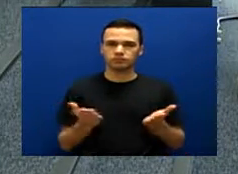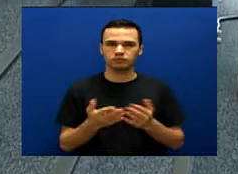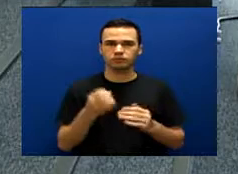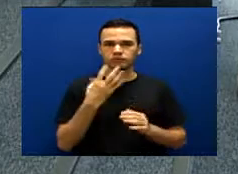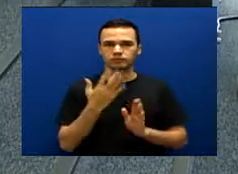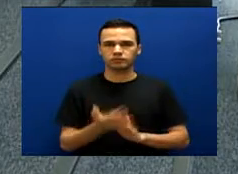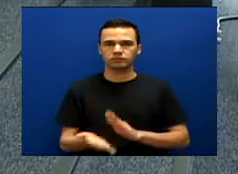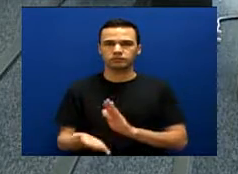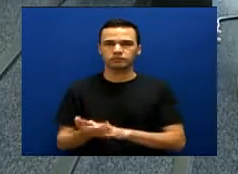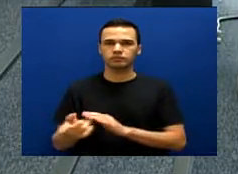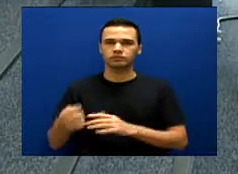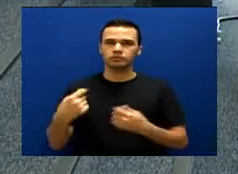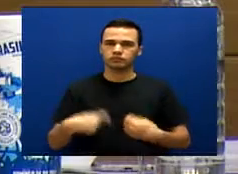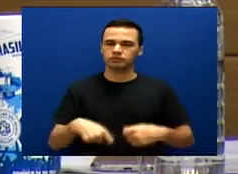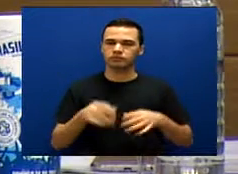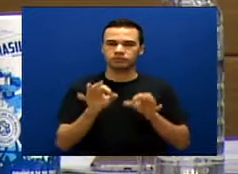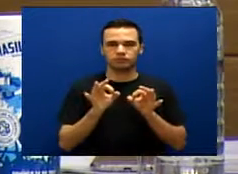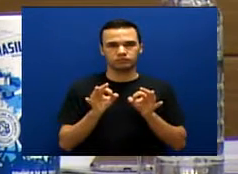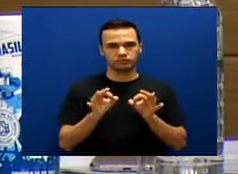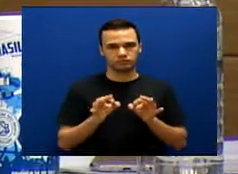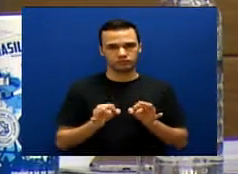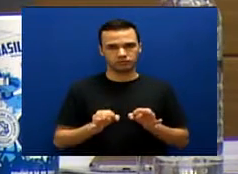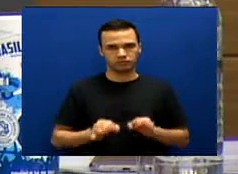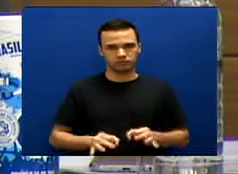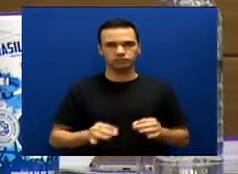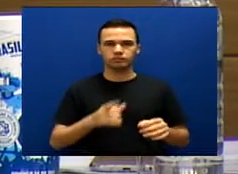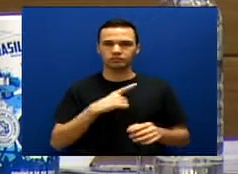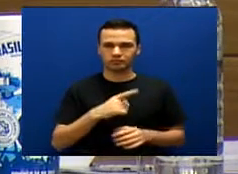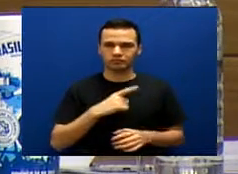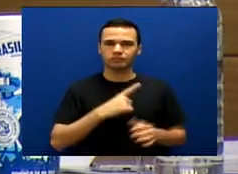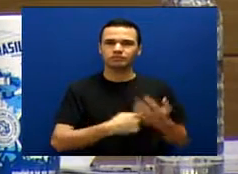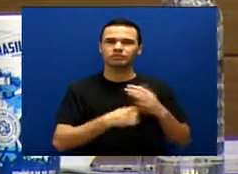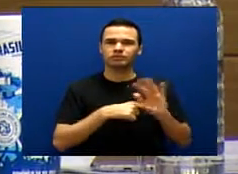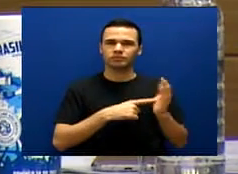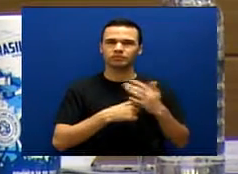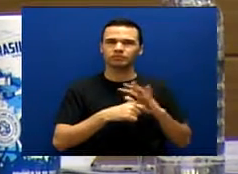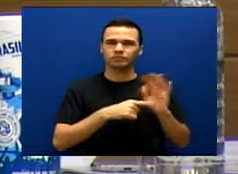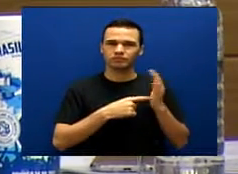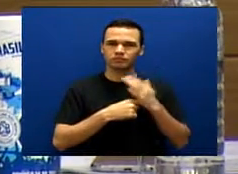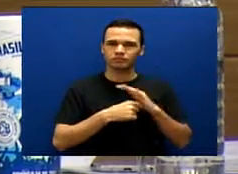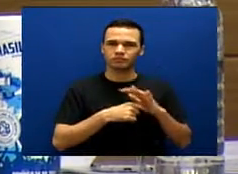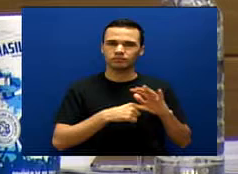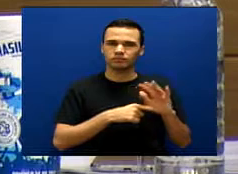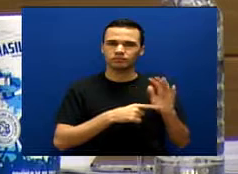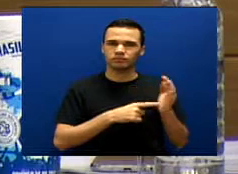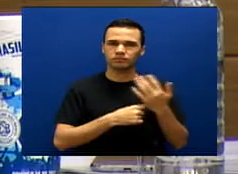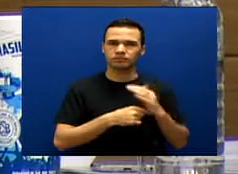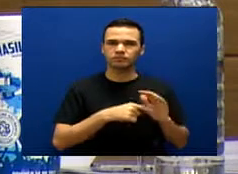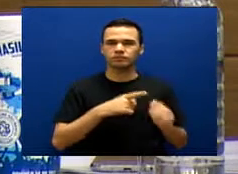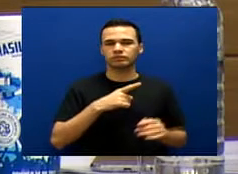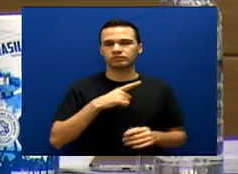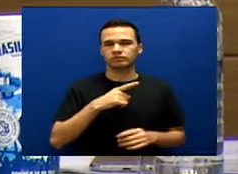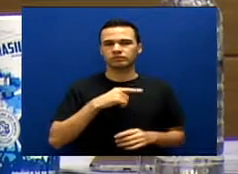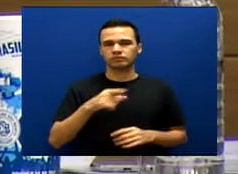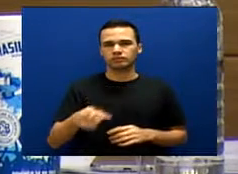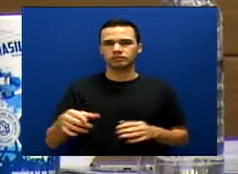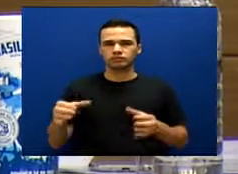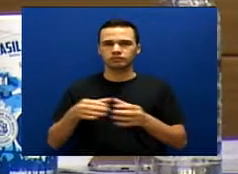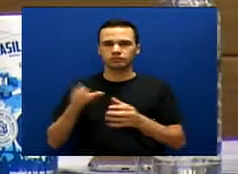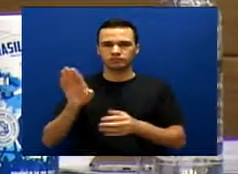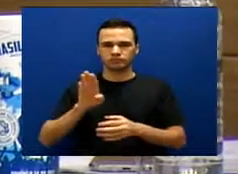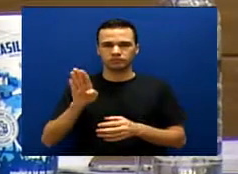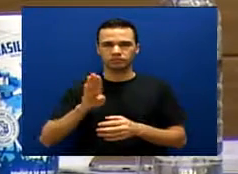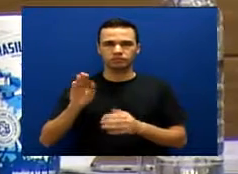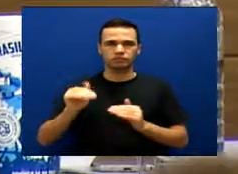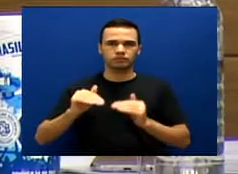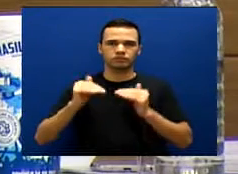de agradecimento, a gente tem que ser justo, né? Houve um envolvimento muito grande para que fosse feito esse evento do Esporte Clube São